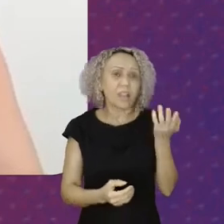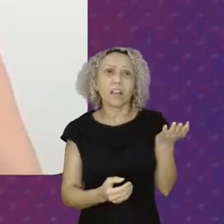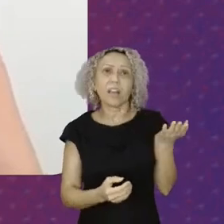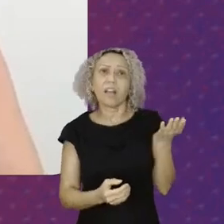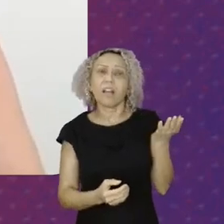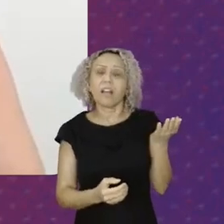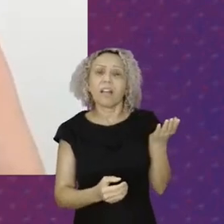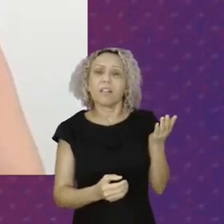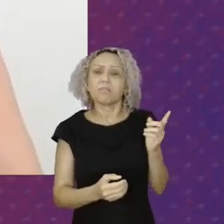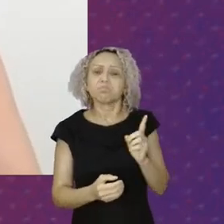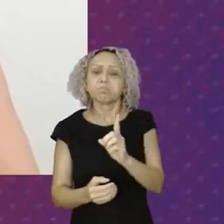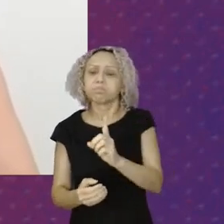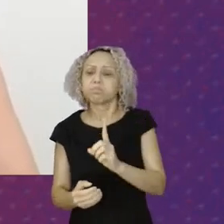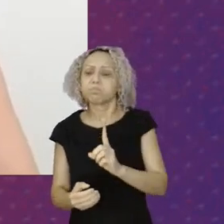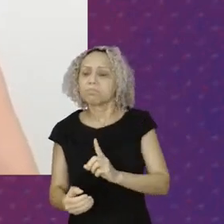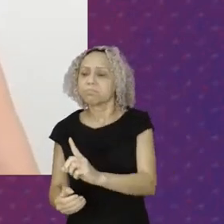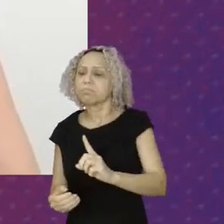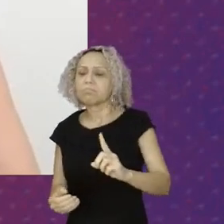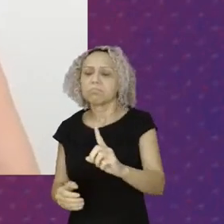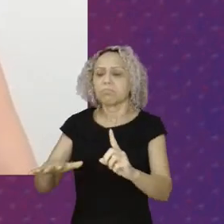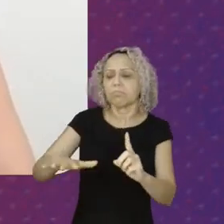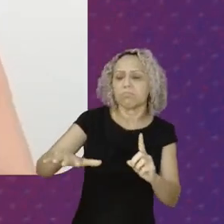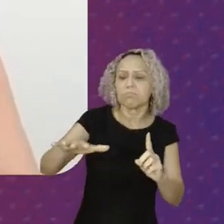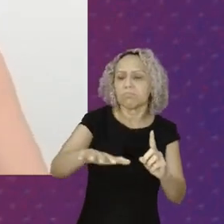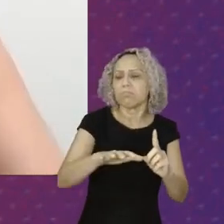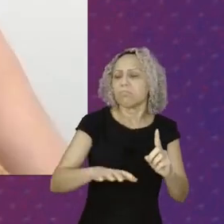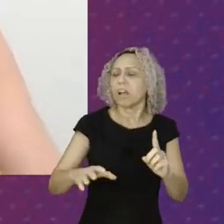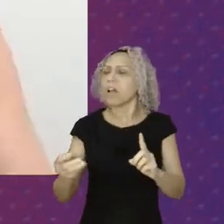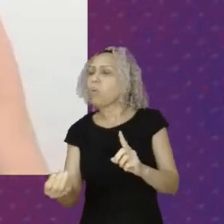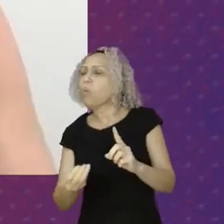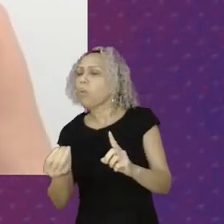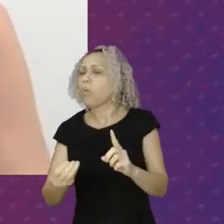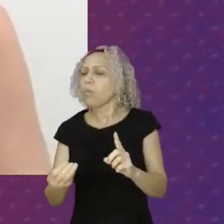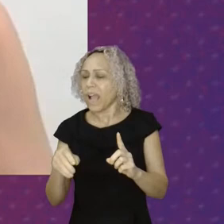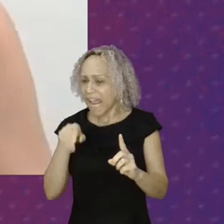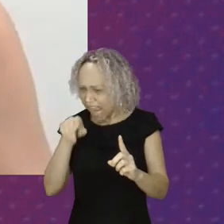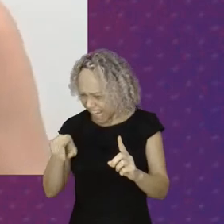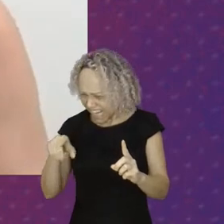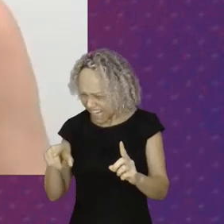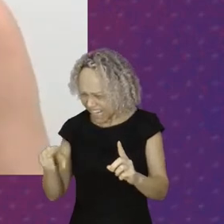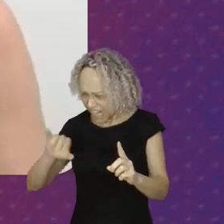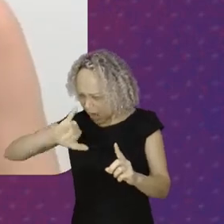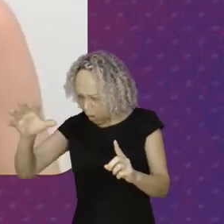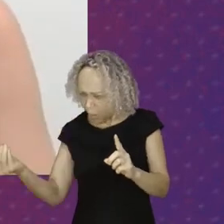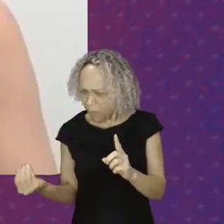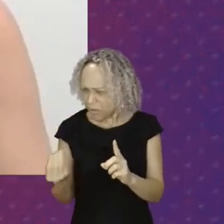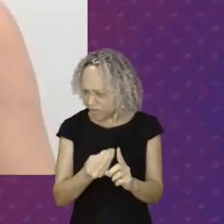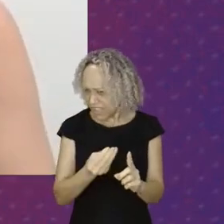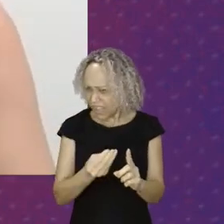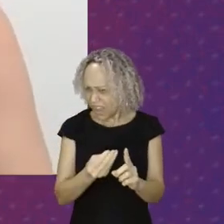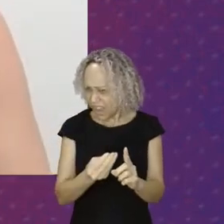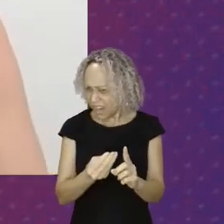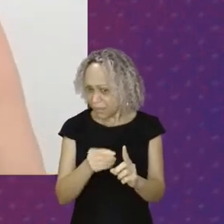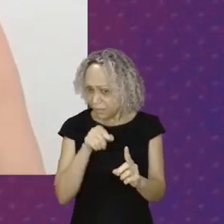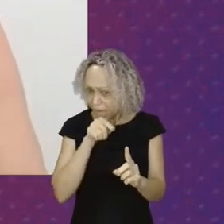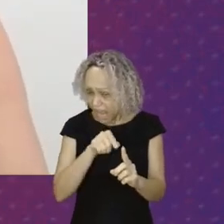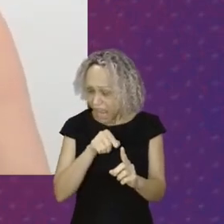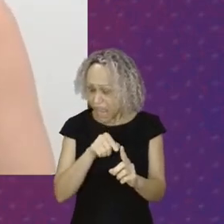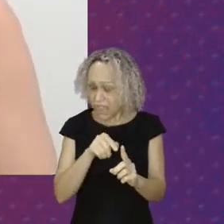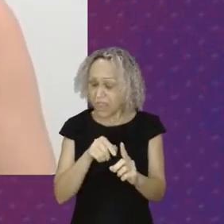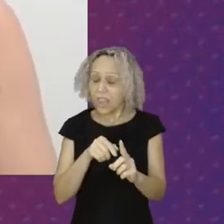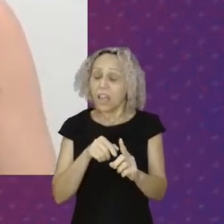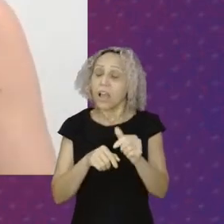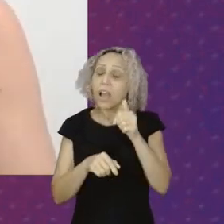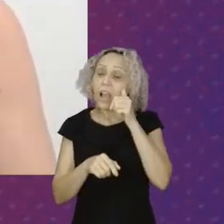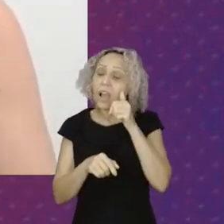a oportunidade de se fazer protagonista lado a lado